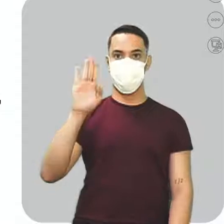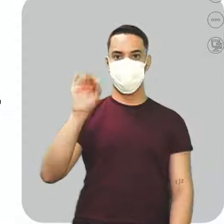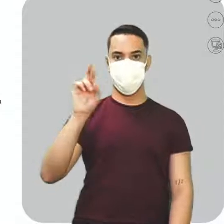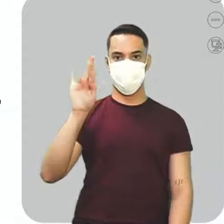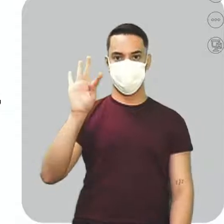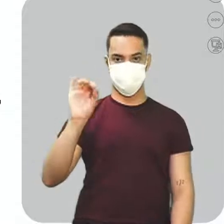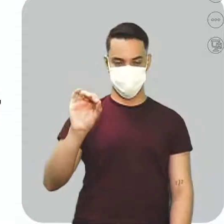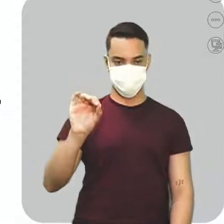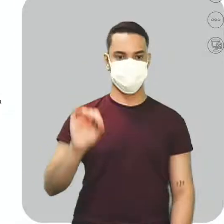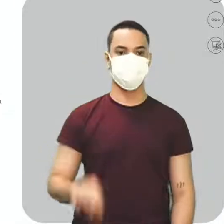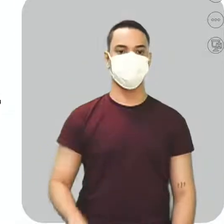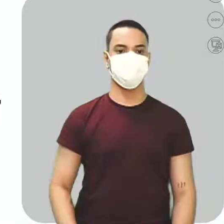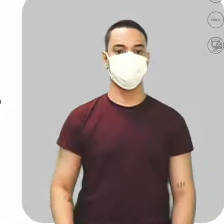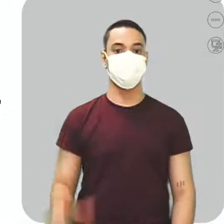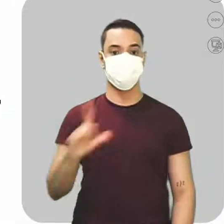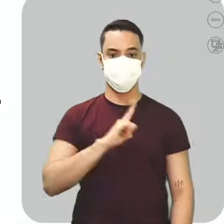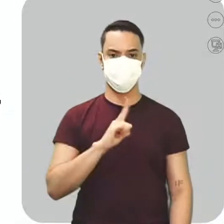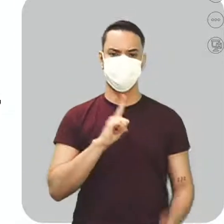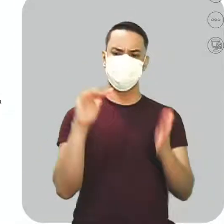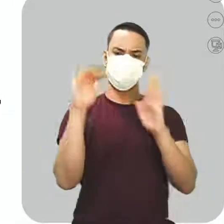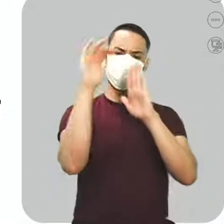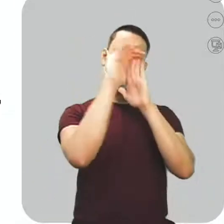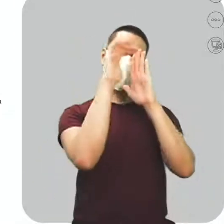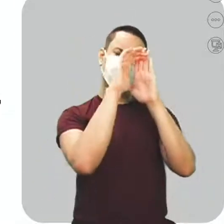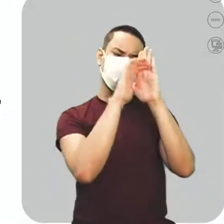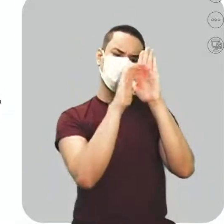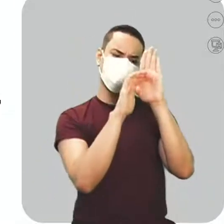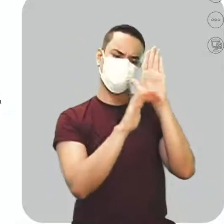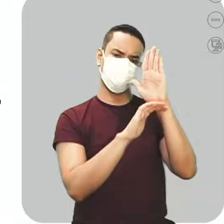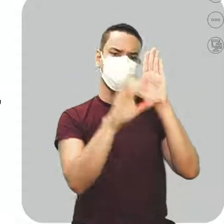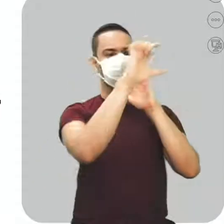vai estar toda dividida, toda